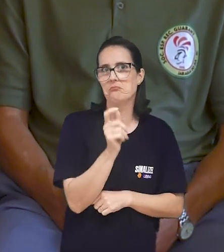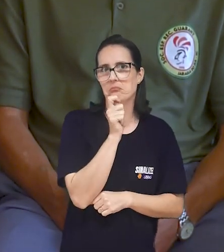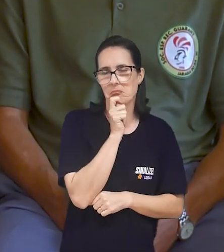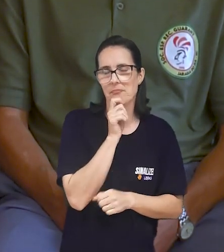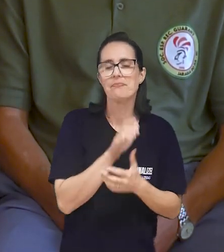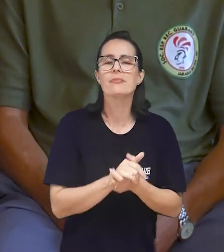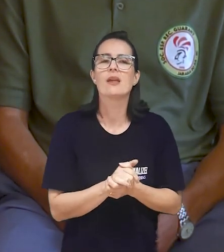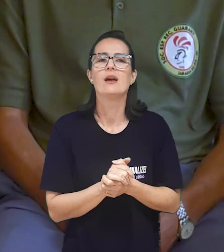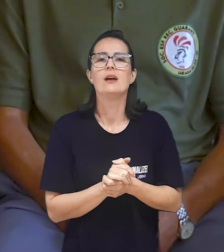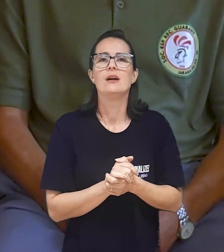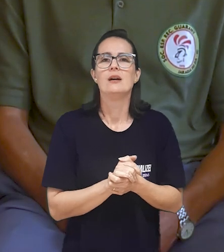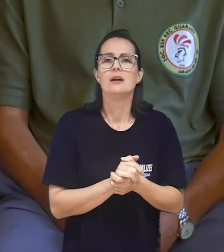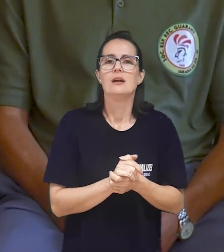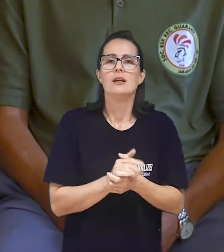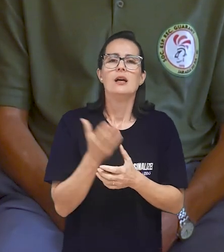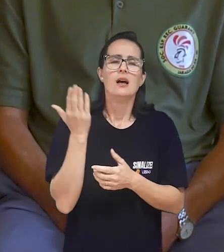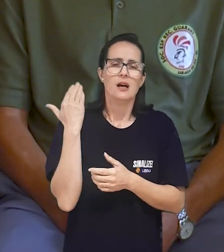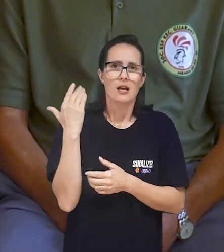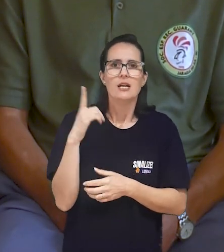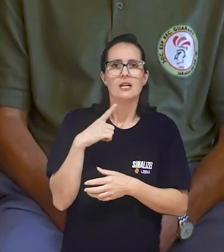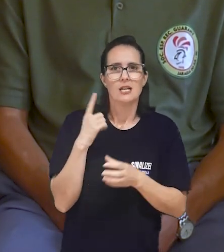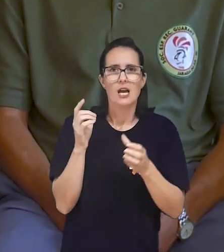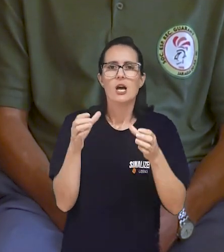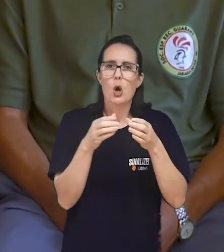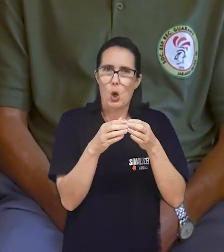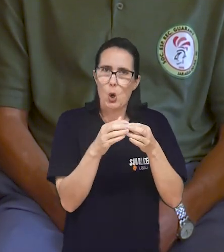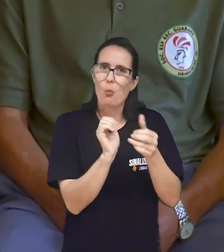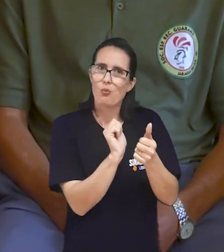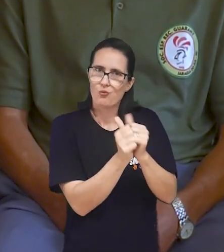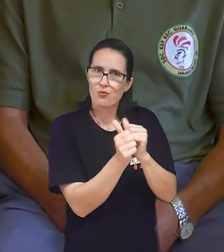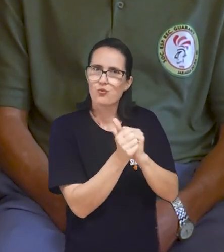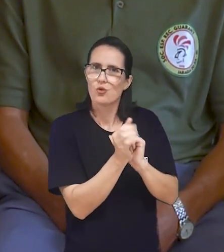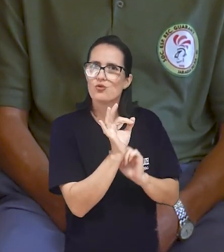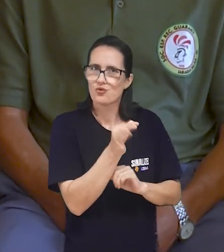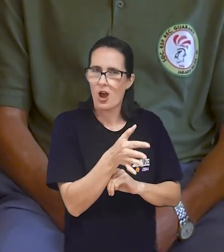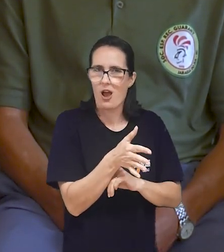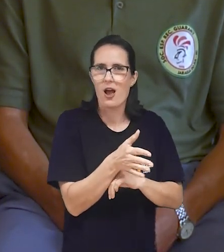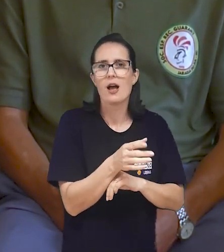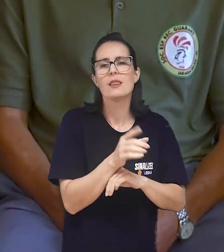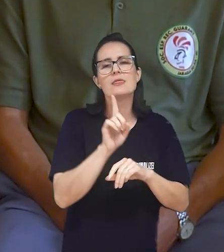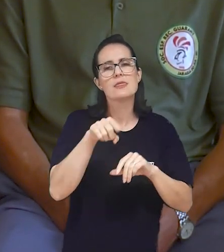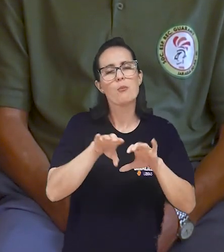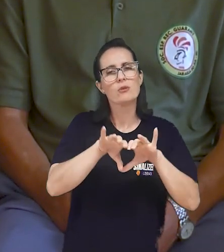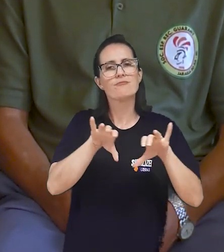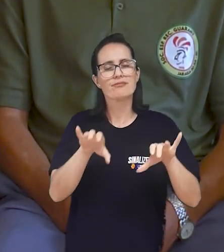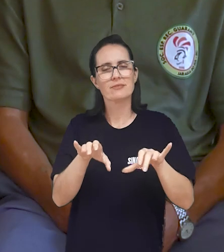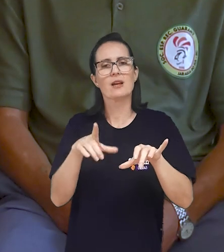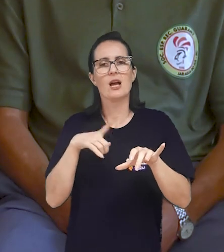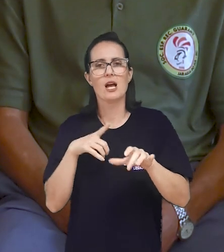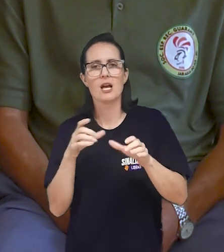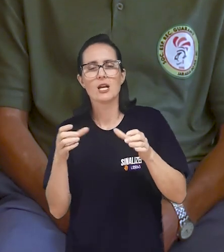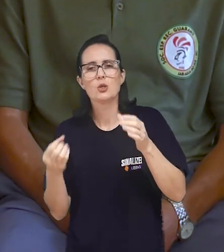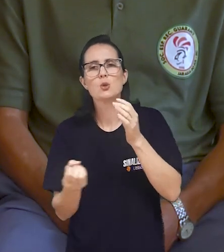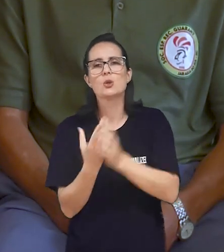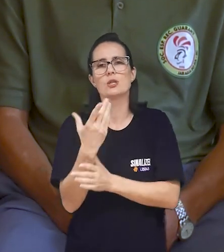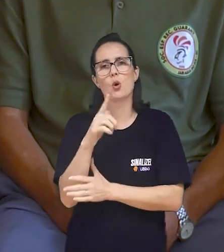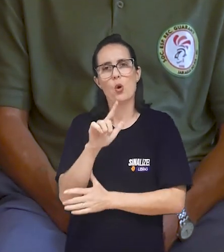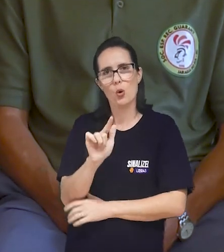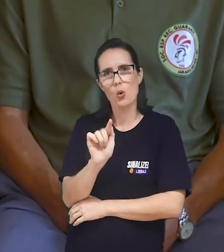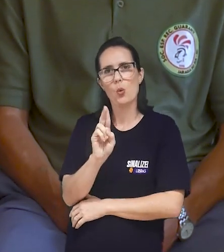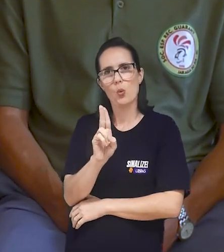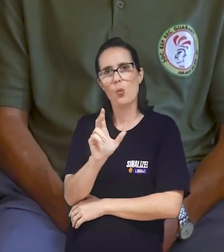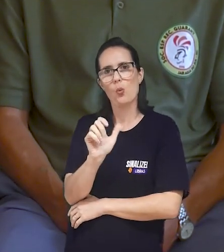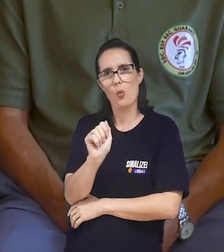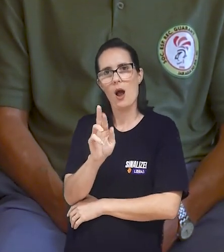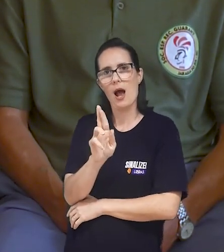anexo à sociedade. Então desde lá eles praticavam o futebol e até o Guarani